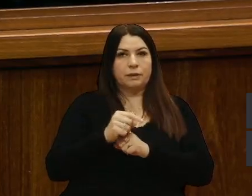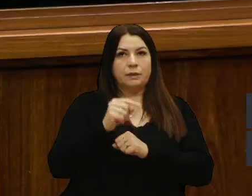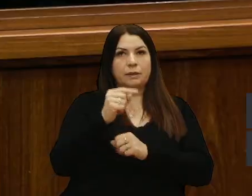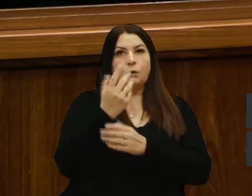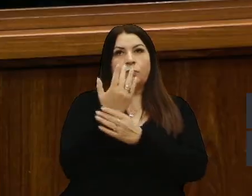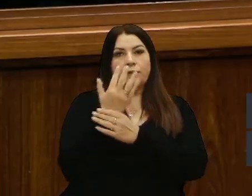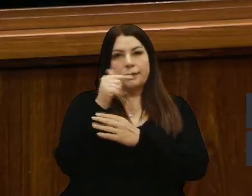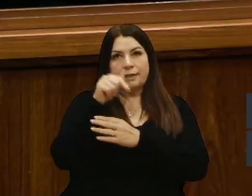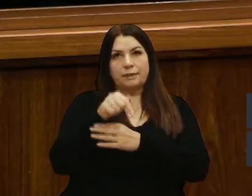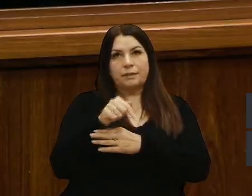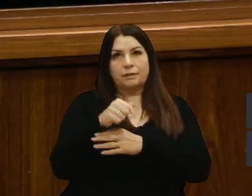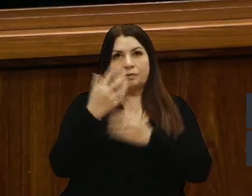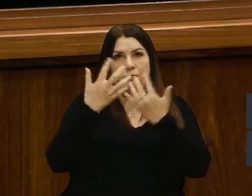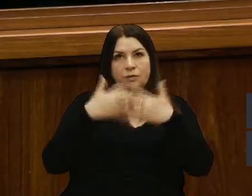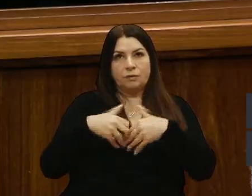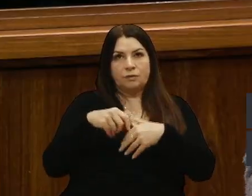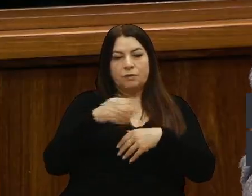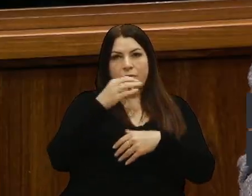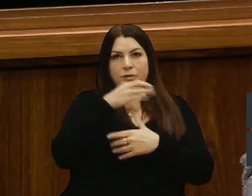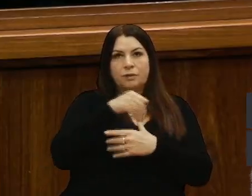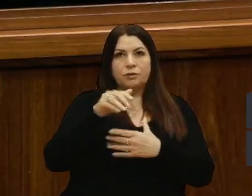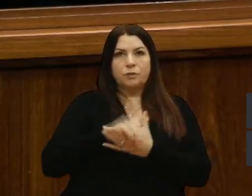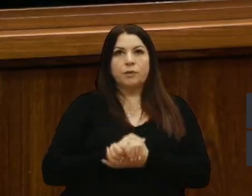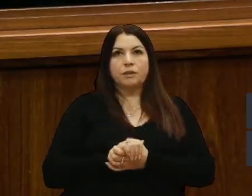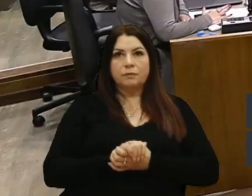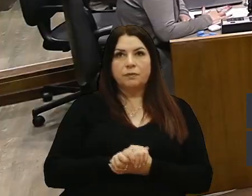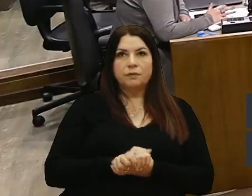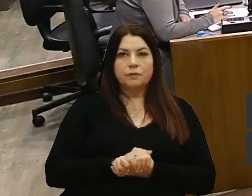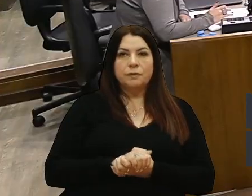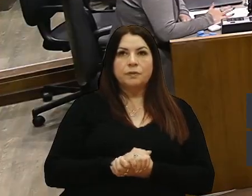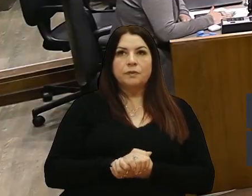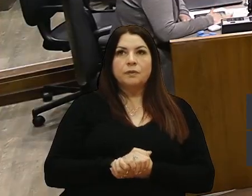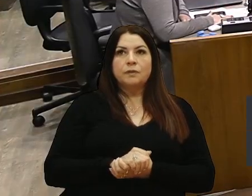Universidade Federal em funcionamento aqui em Caxias do Sul. Muito obrigada. Obrigado, vereador.